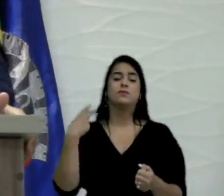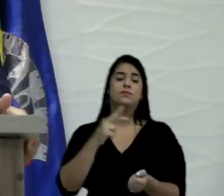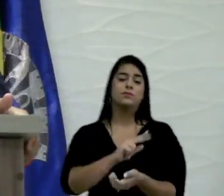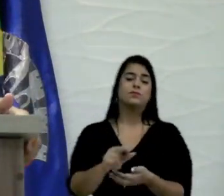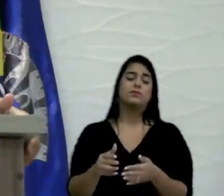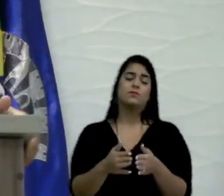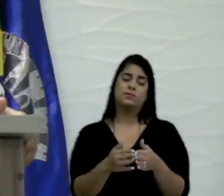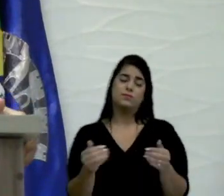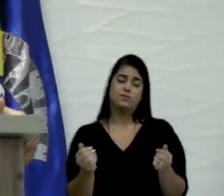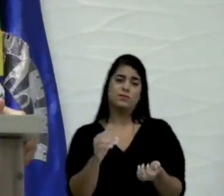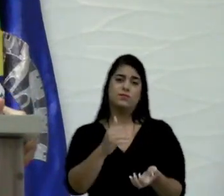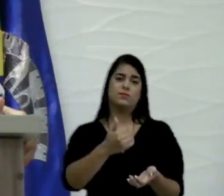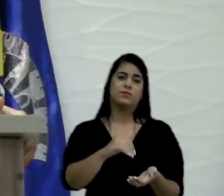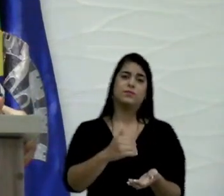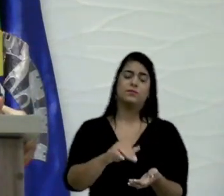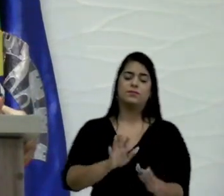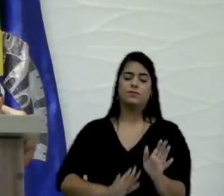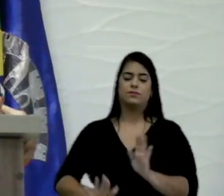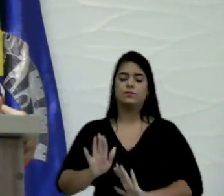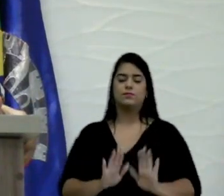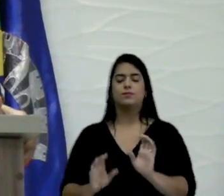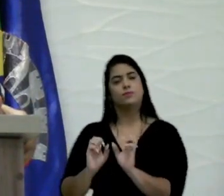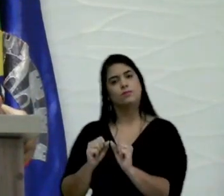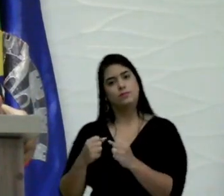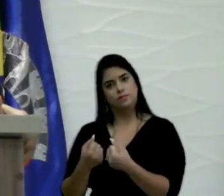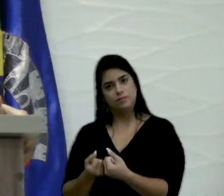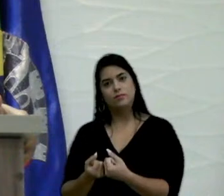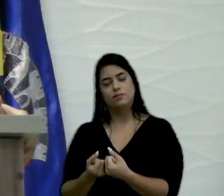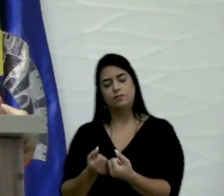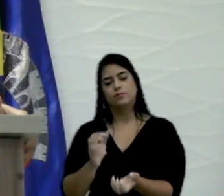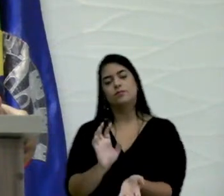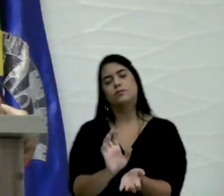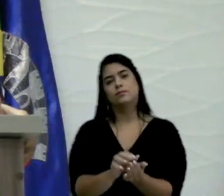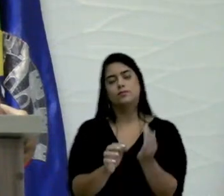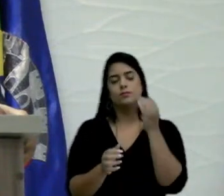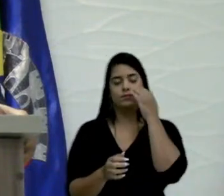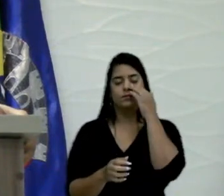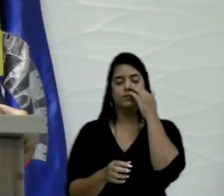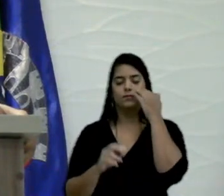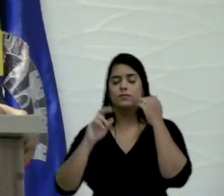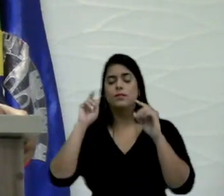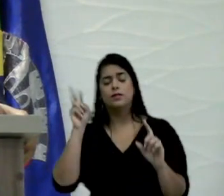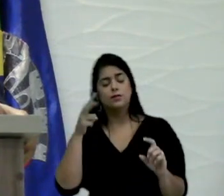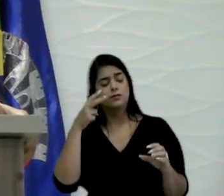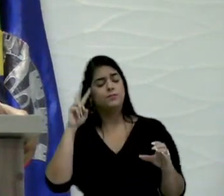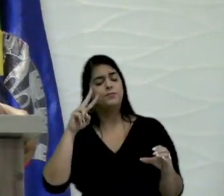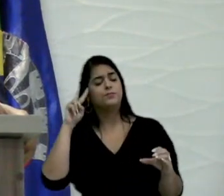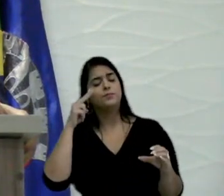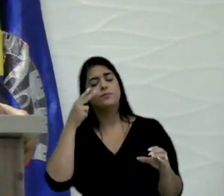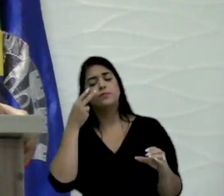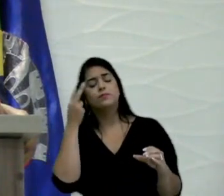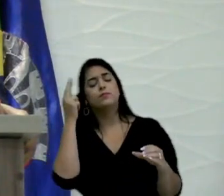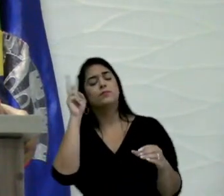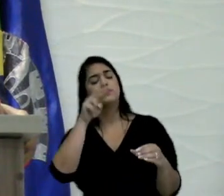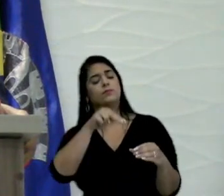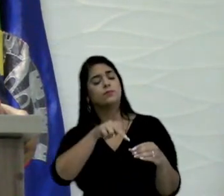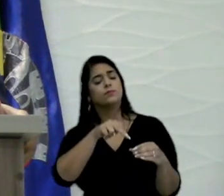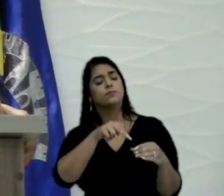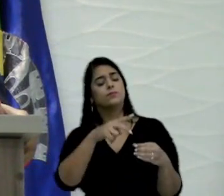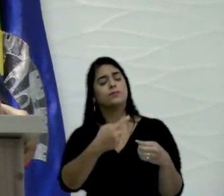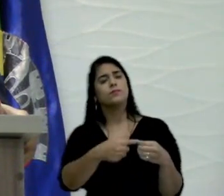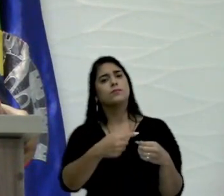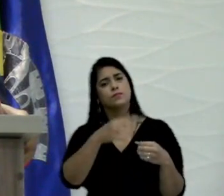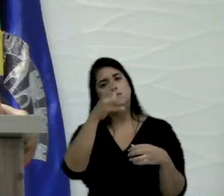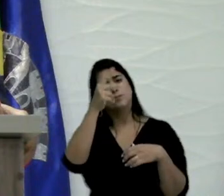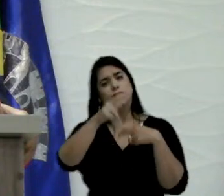à secretaria de Defesa Social do estado de Pernambuco para que olhasse para São Bento do Una e pudesse aqui analisando